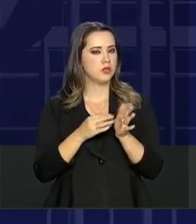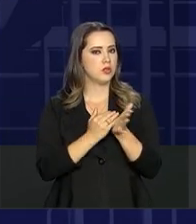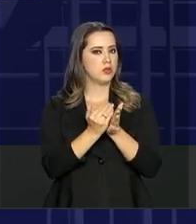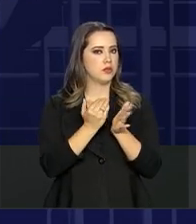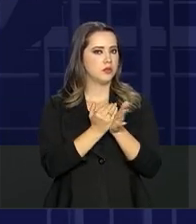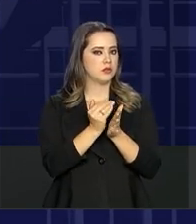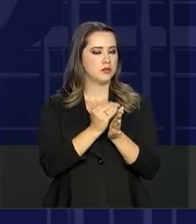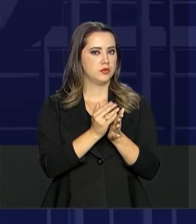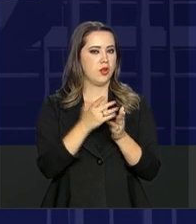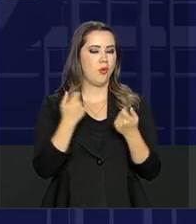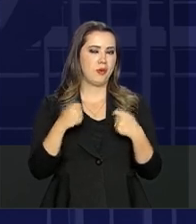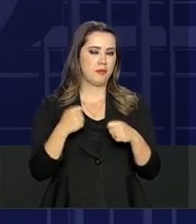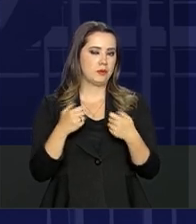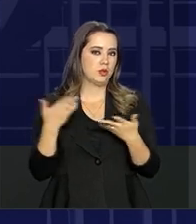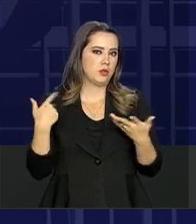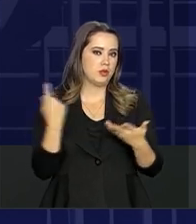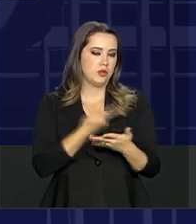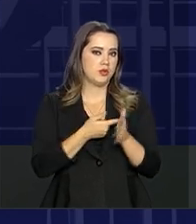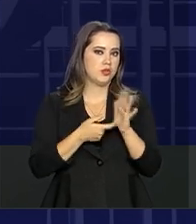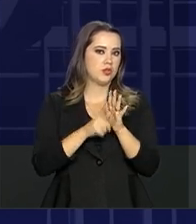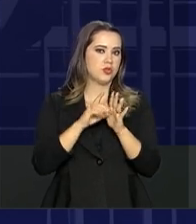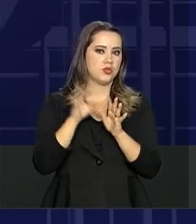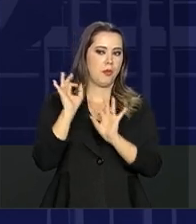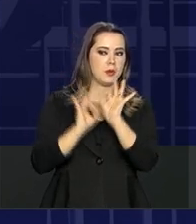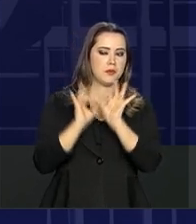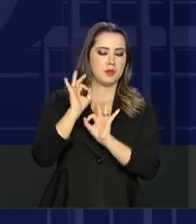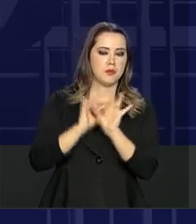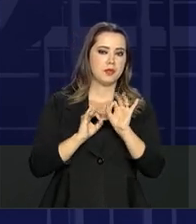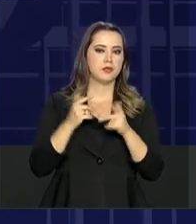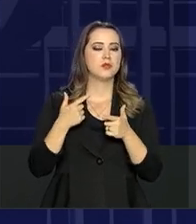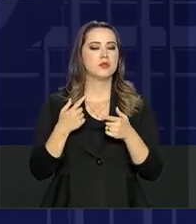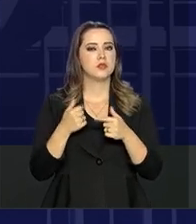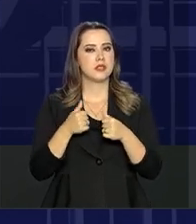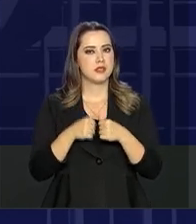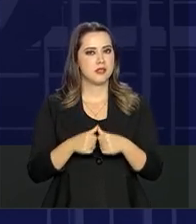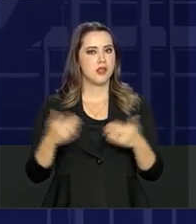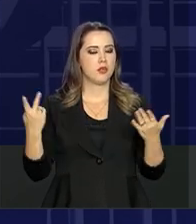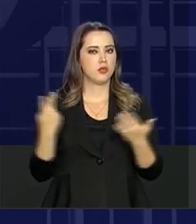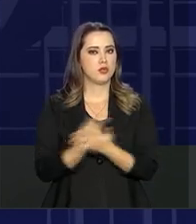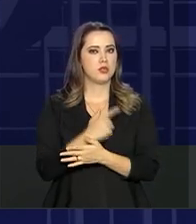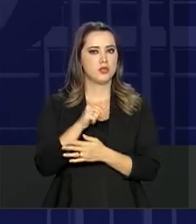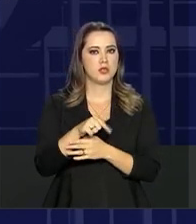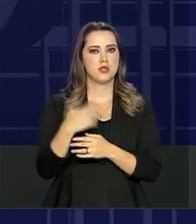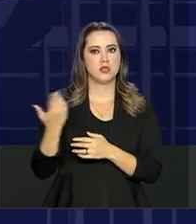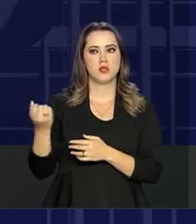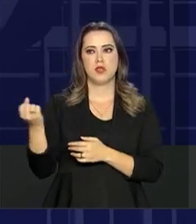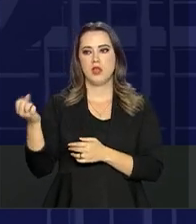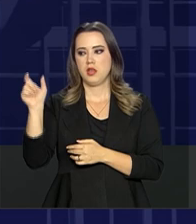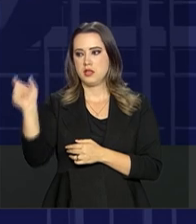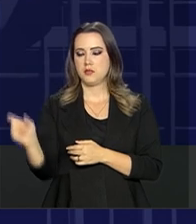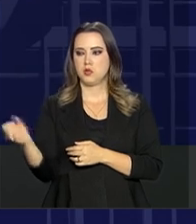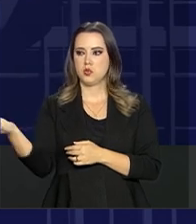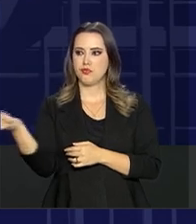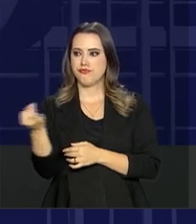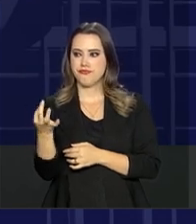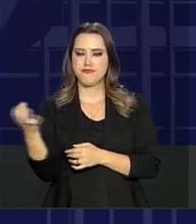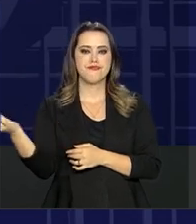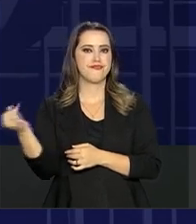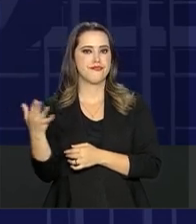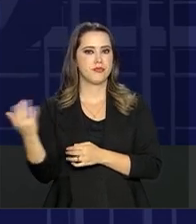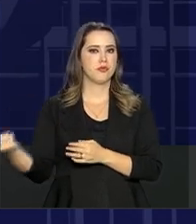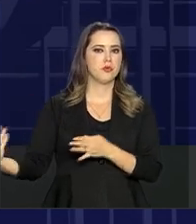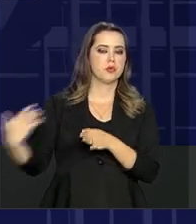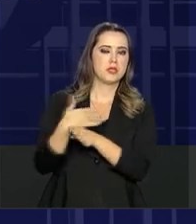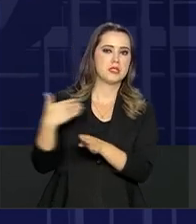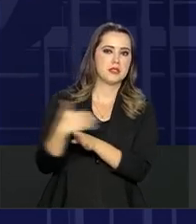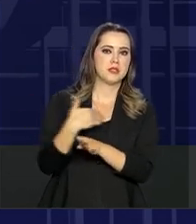princípio, à demanda que nós tínhamos programado. O que está acontecendo é que a demanda tem sido maior do que foi